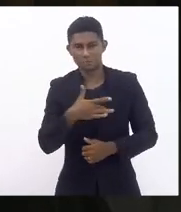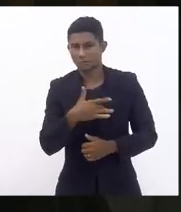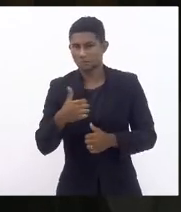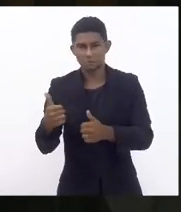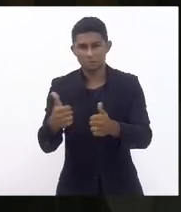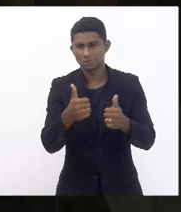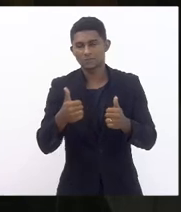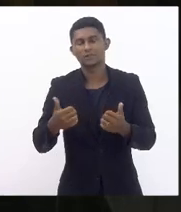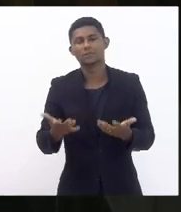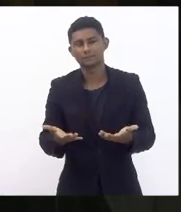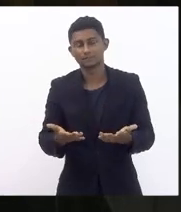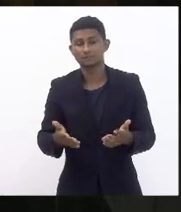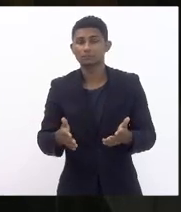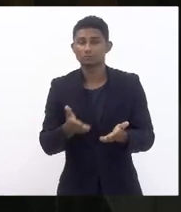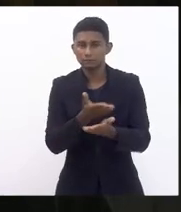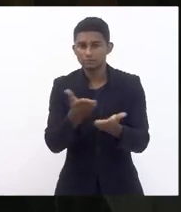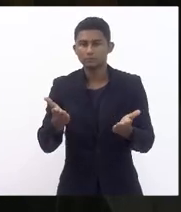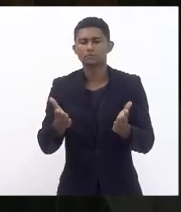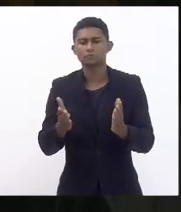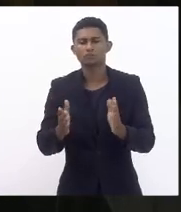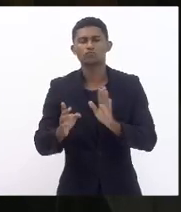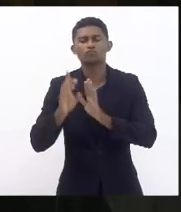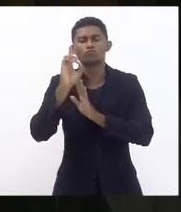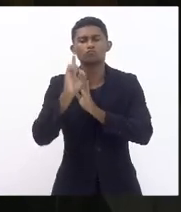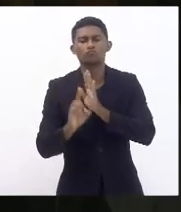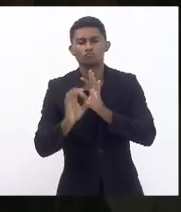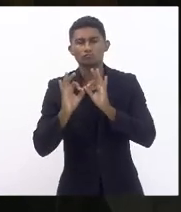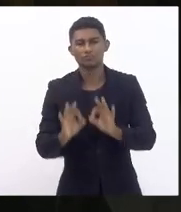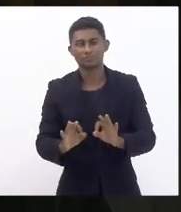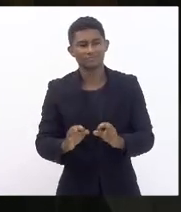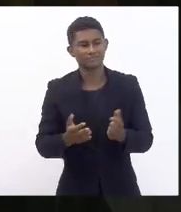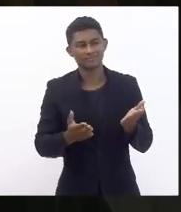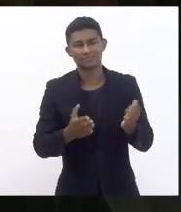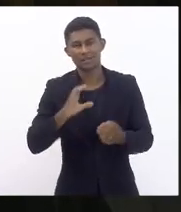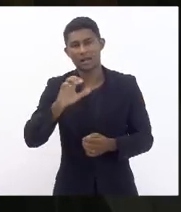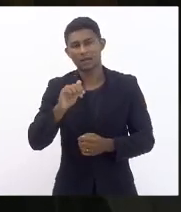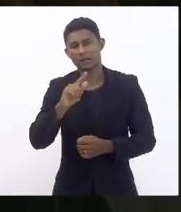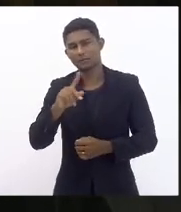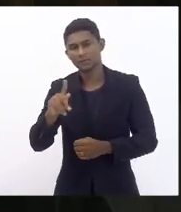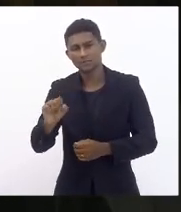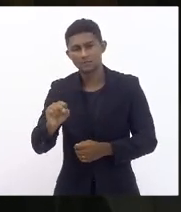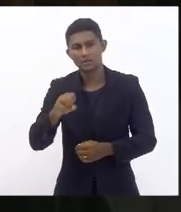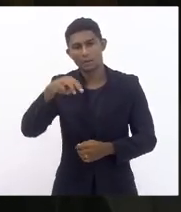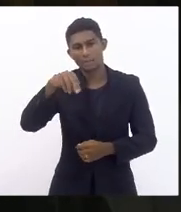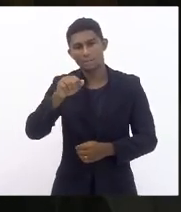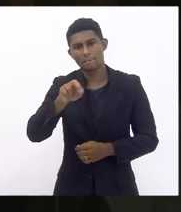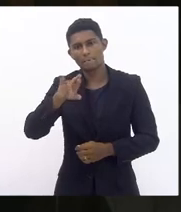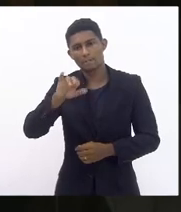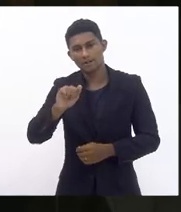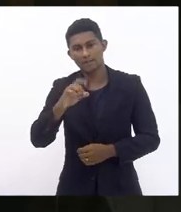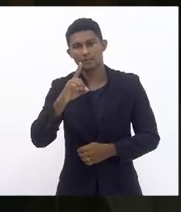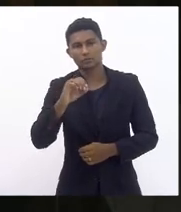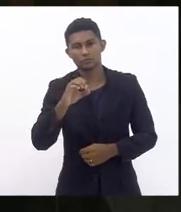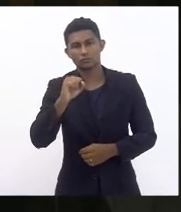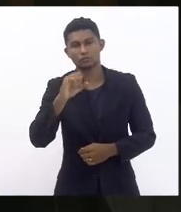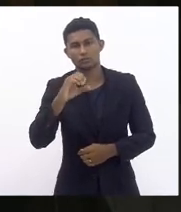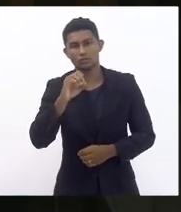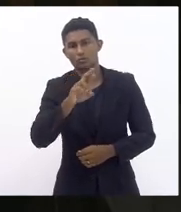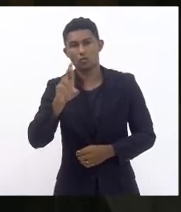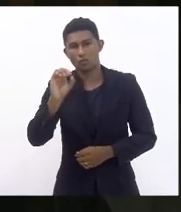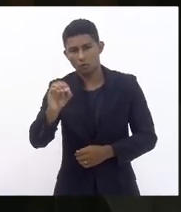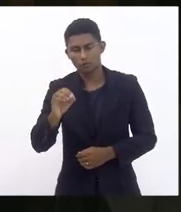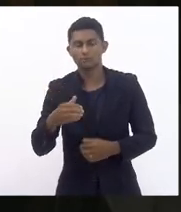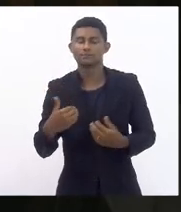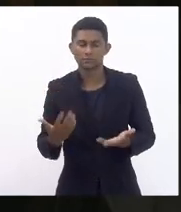ter a sua autonomia, e é isso que lá no CAPS Maria do Socorro eles têm promovido. Então,